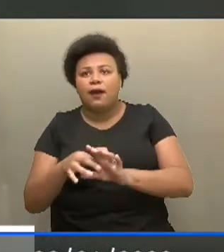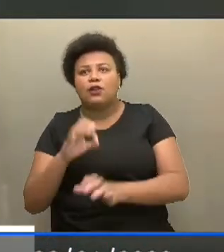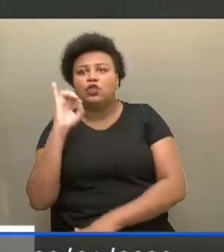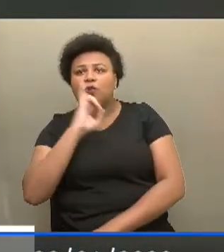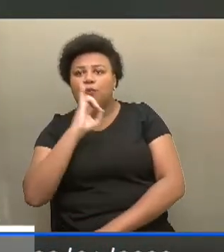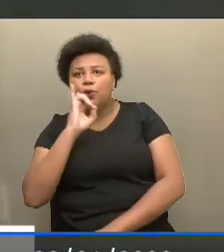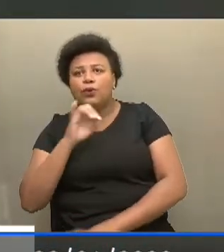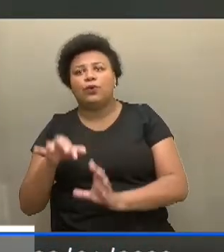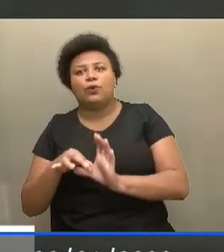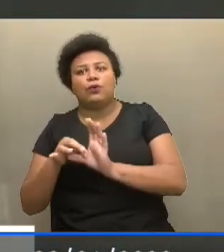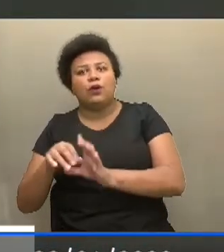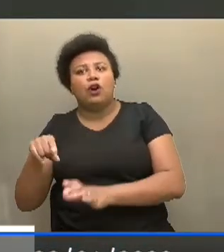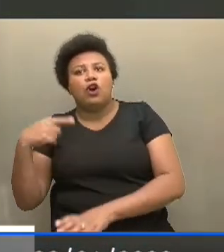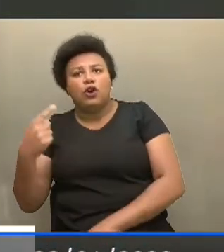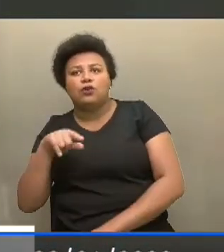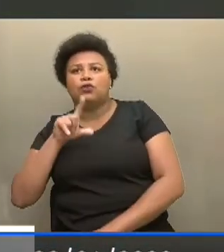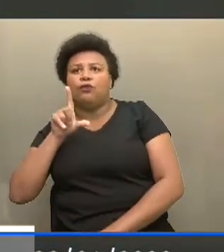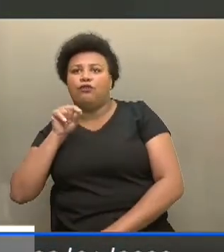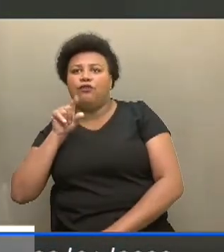as GAV